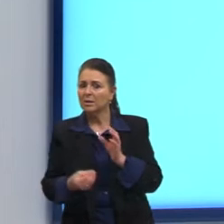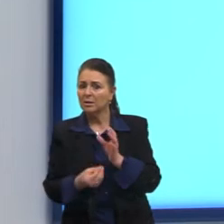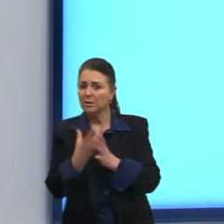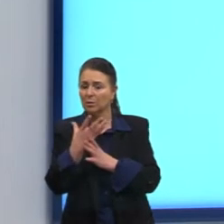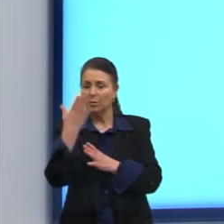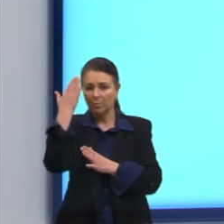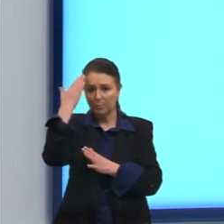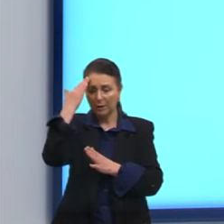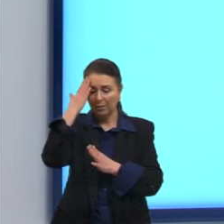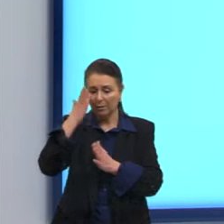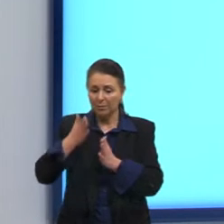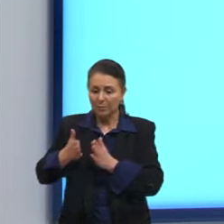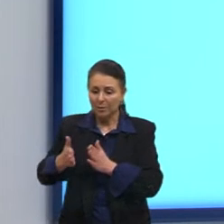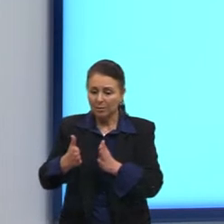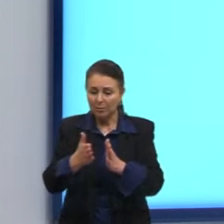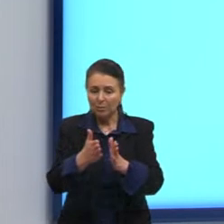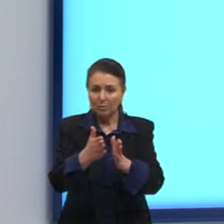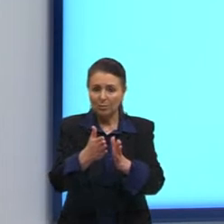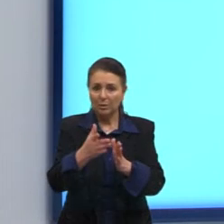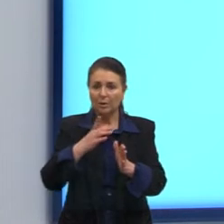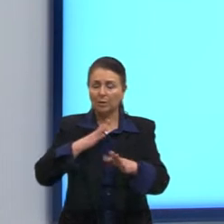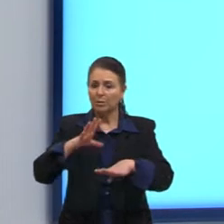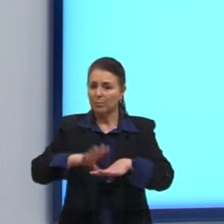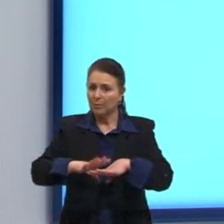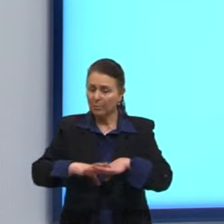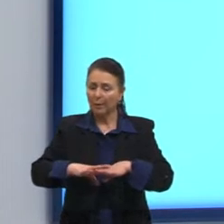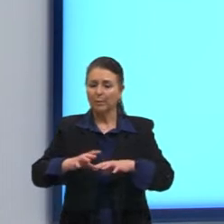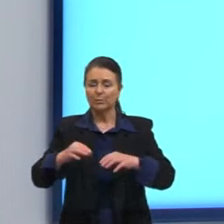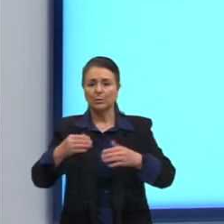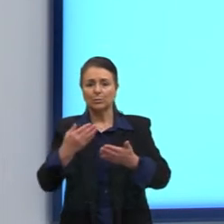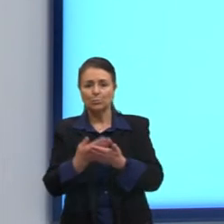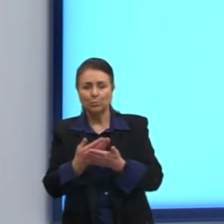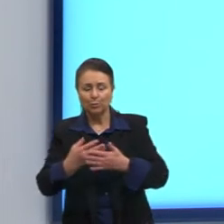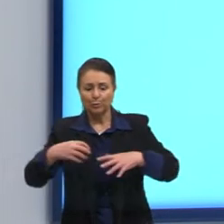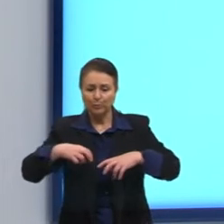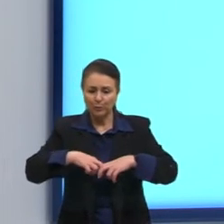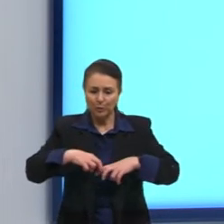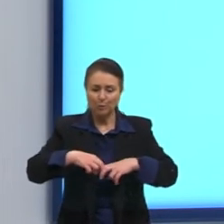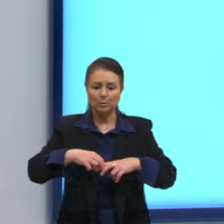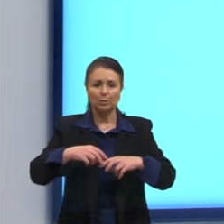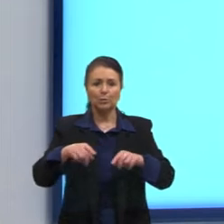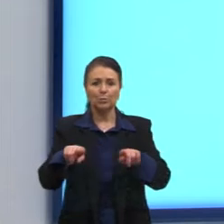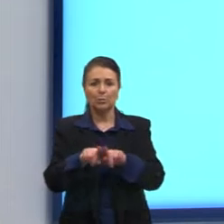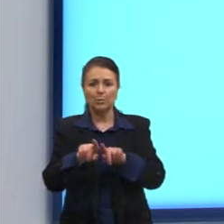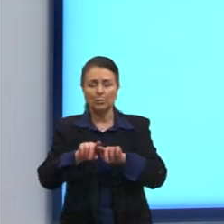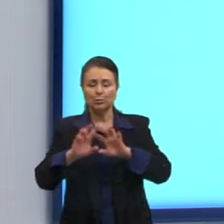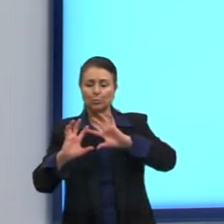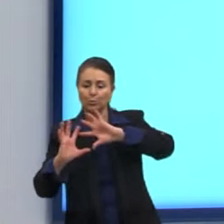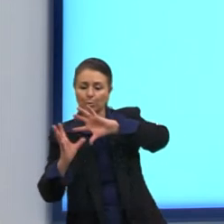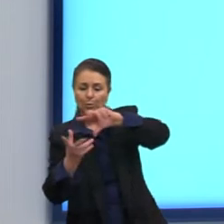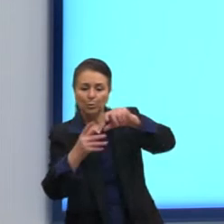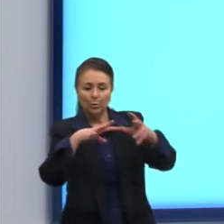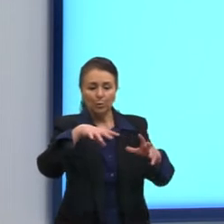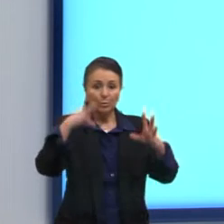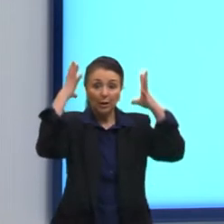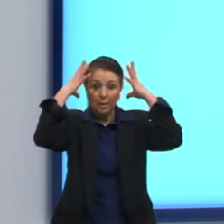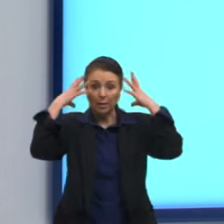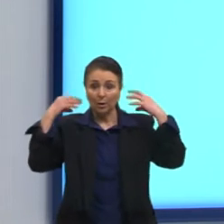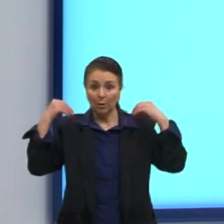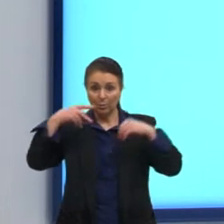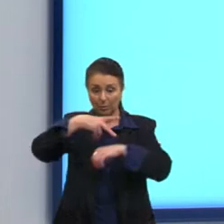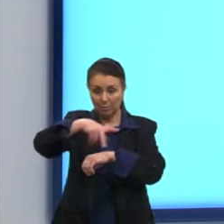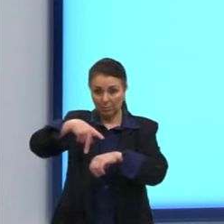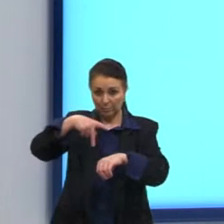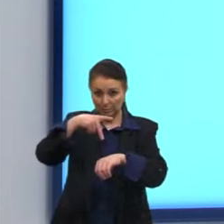pouco da trajetória dele. Ele foi um matemático, um físico, um astrônomo holandês, né, que patenteou então o primeiro relógio